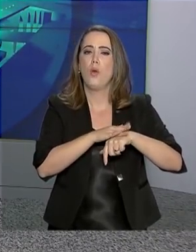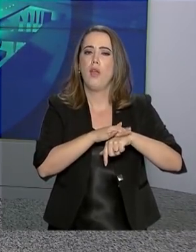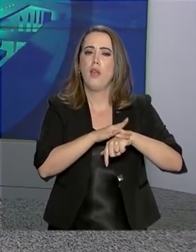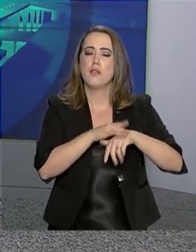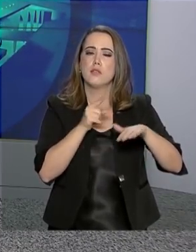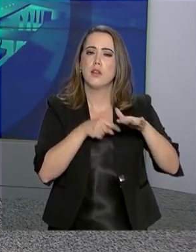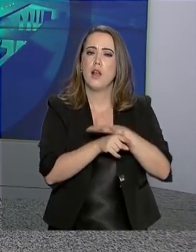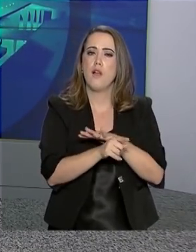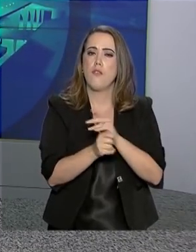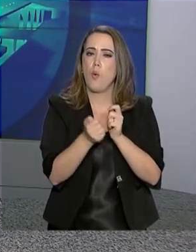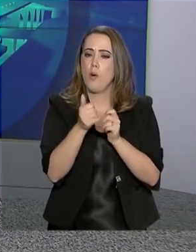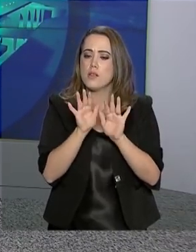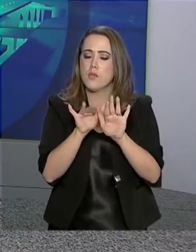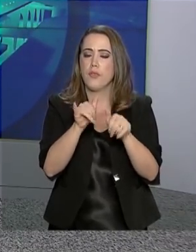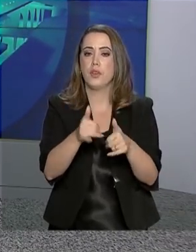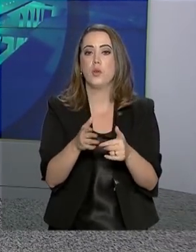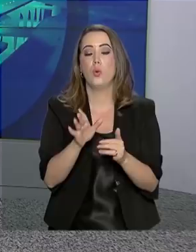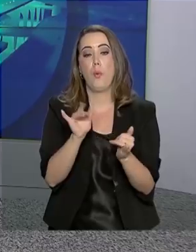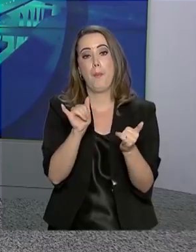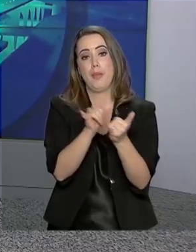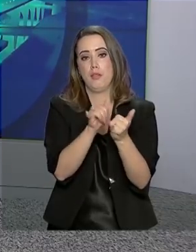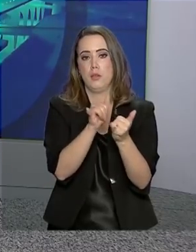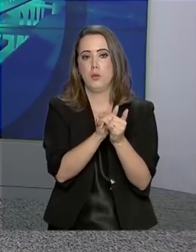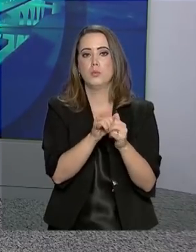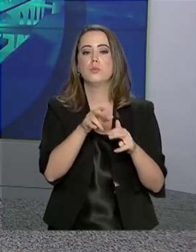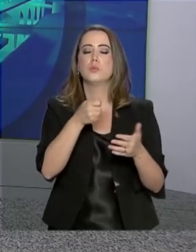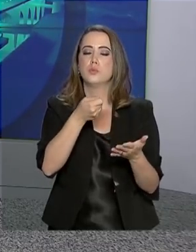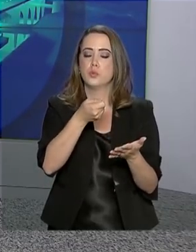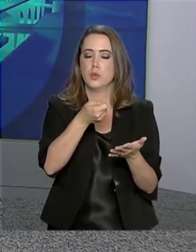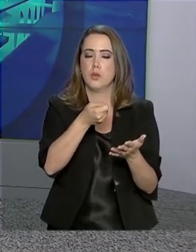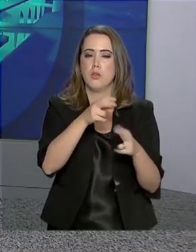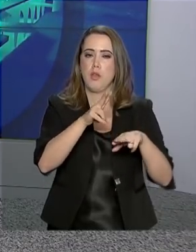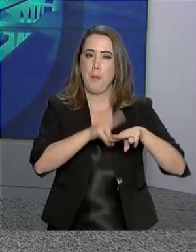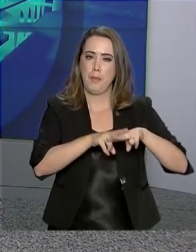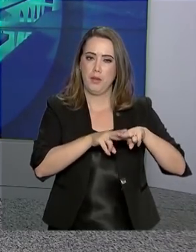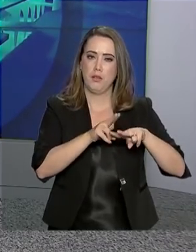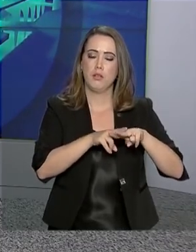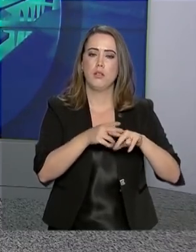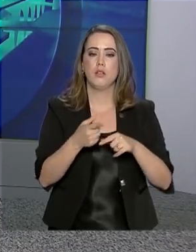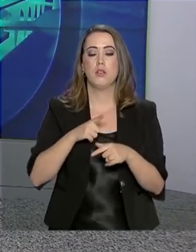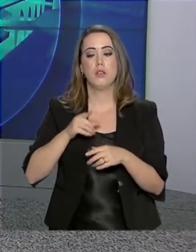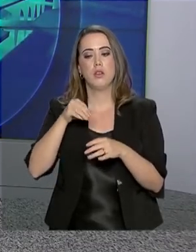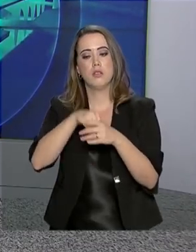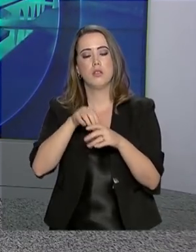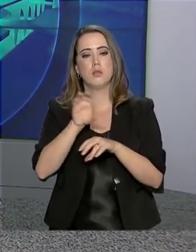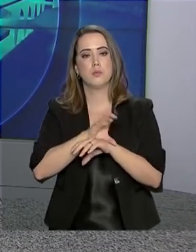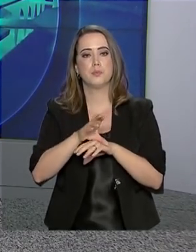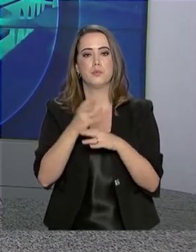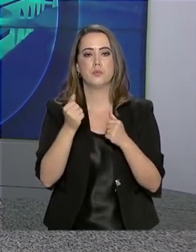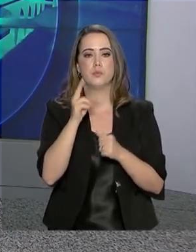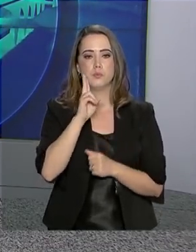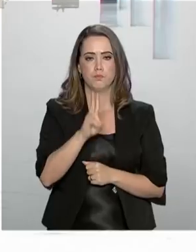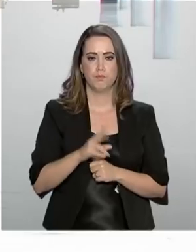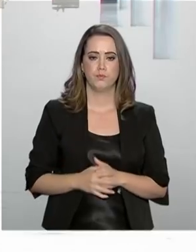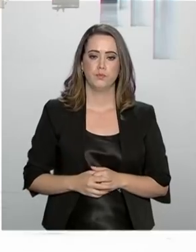indulto é um perdão da pena previsto na Constituição mais informaçõ com